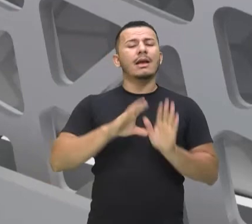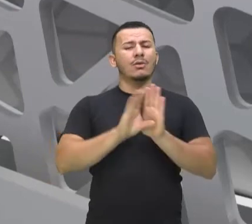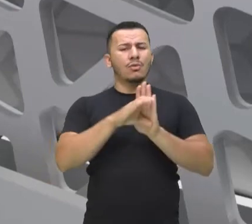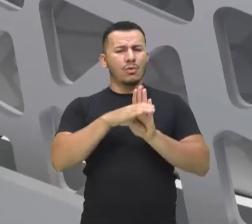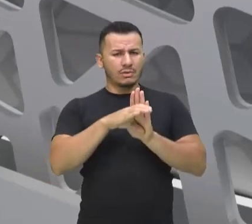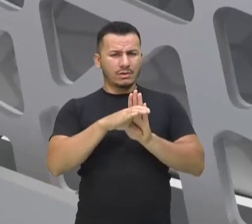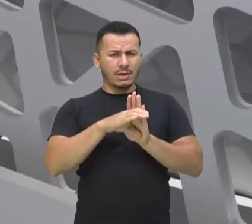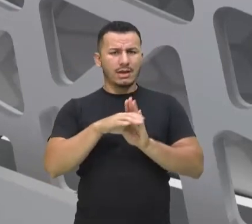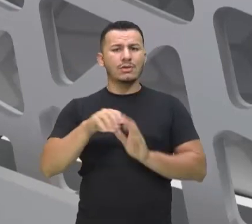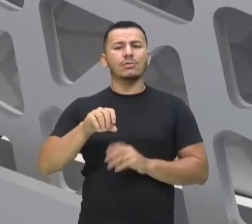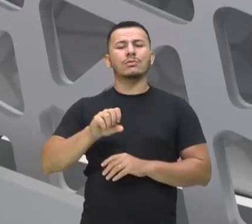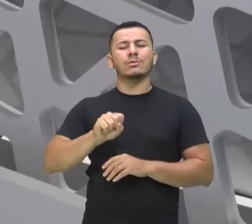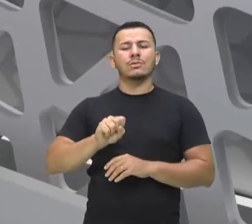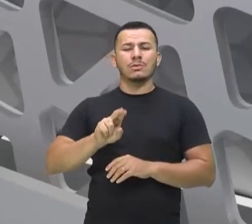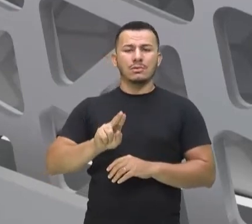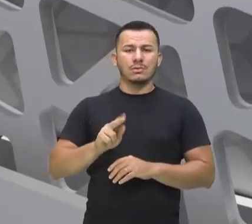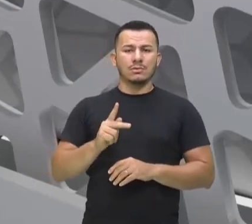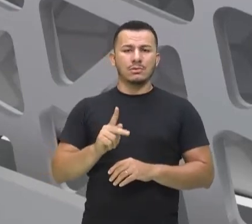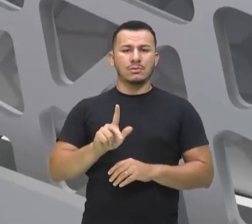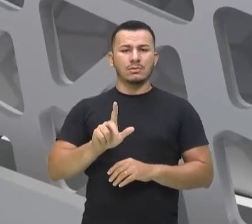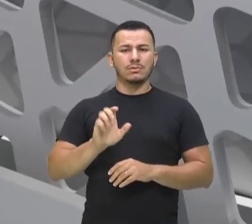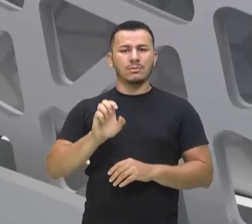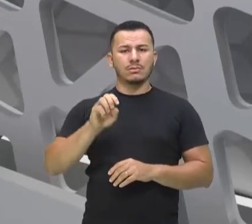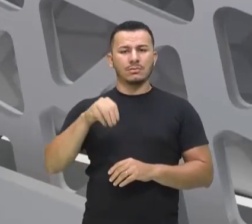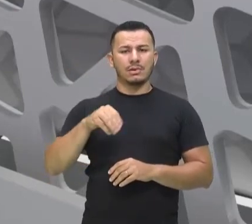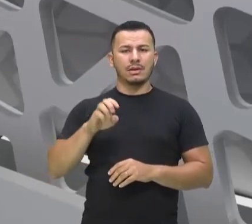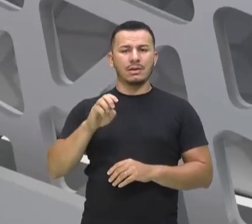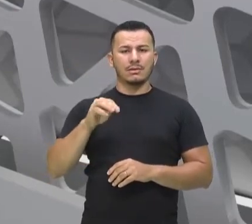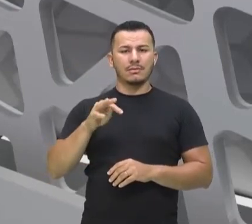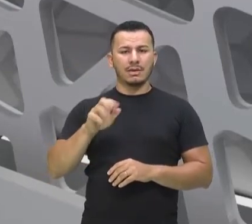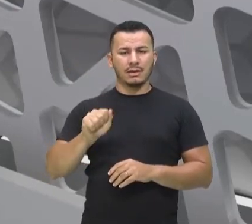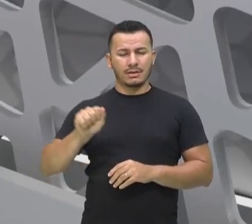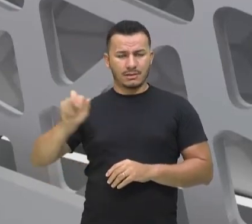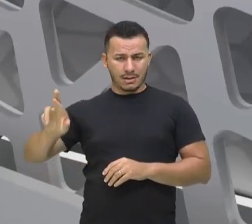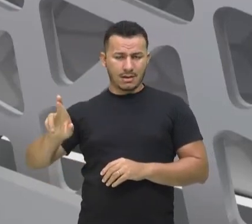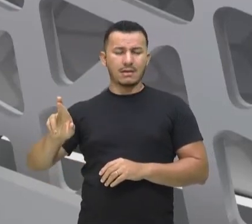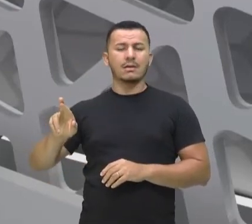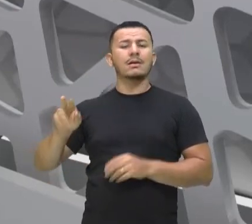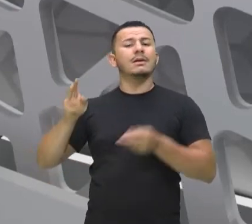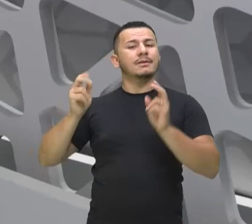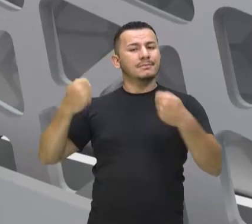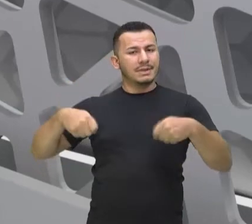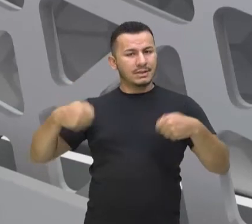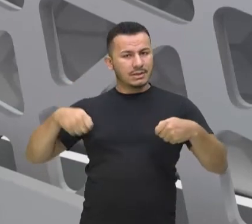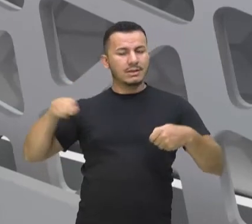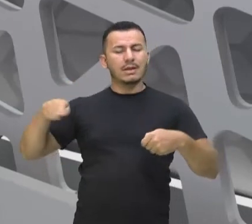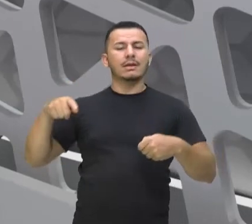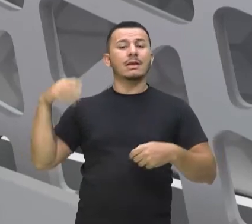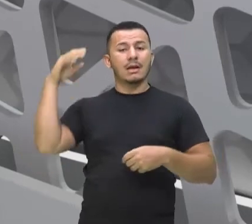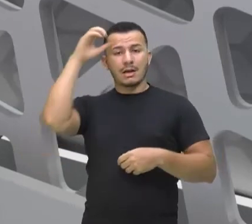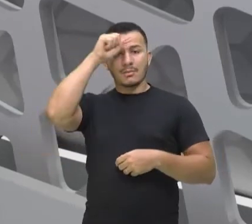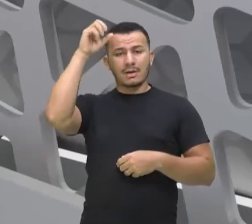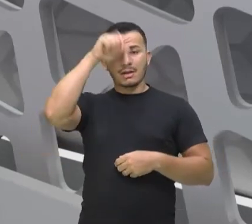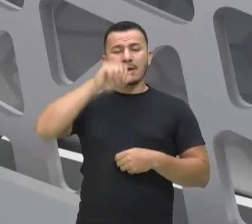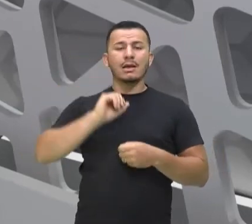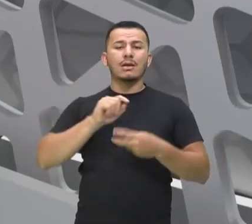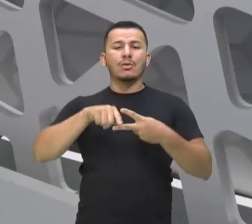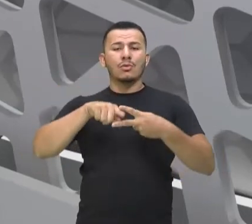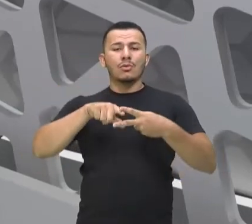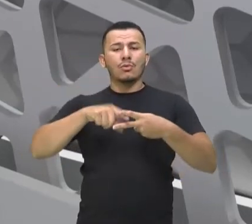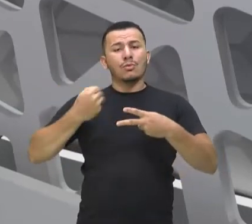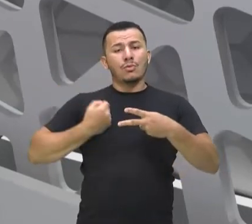ângulo suplementar, sempre nós vamos precisar saber o valor do ângulo interno, tá